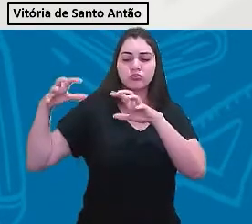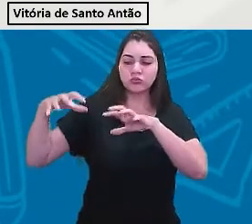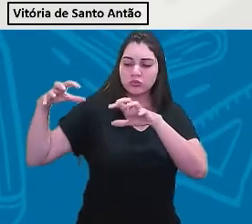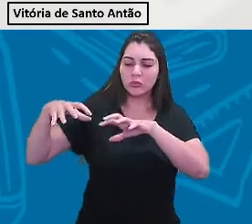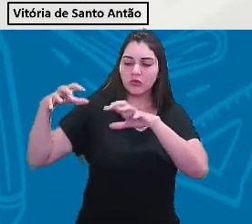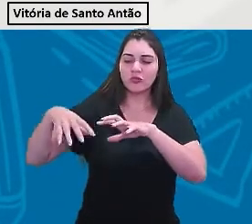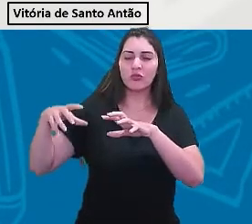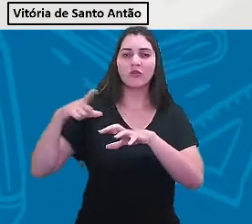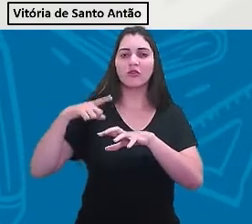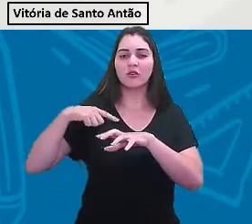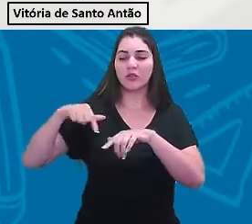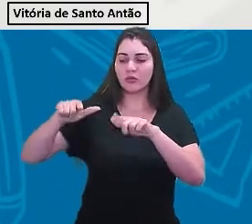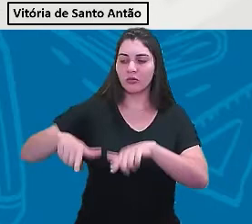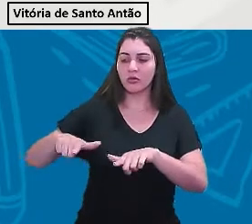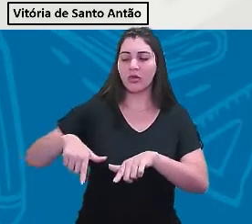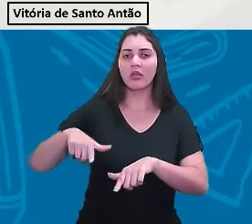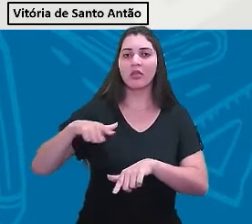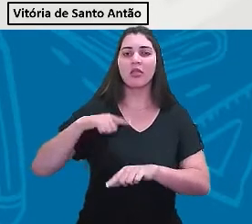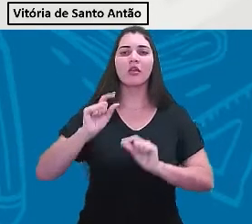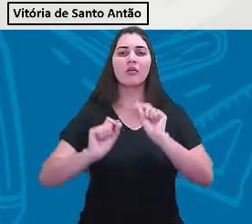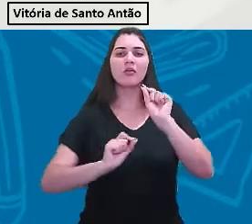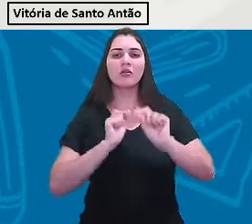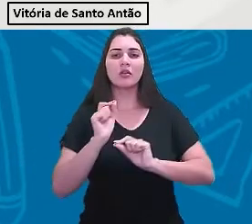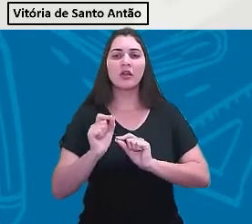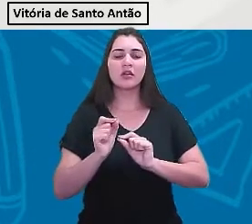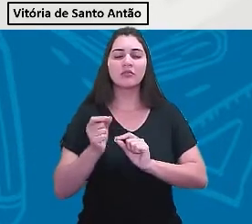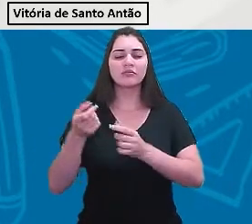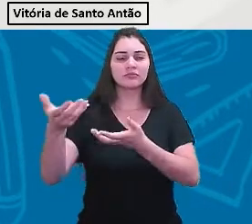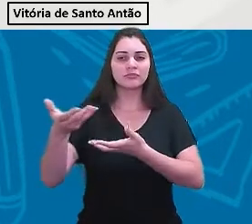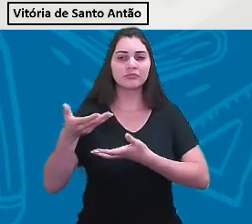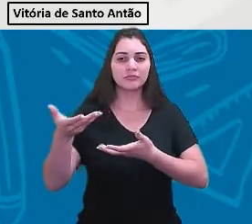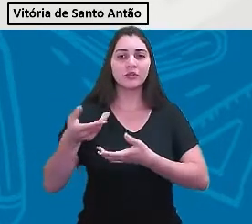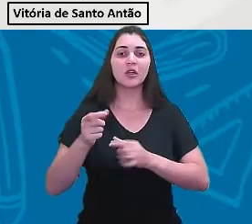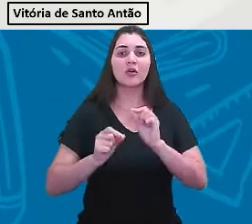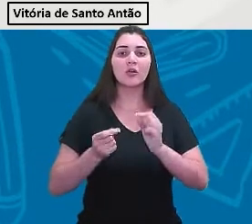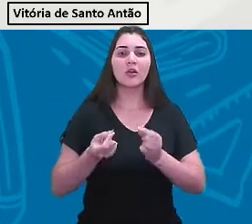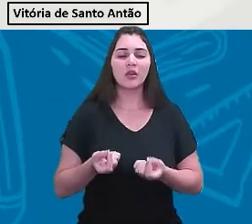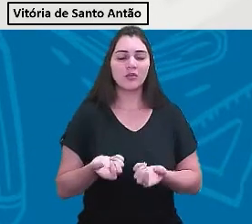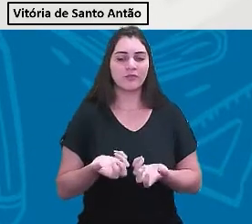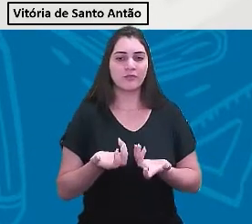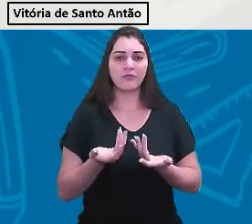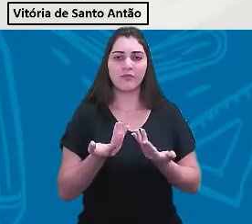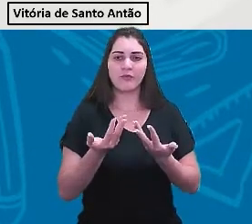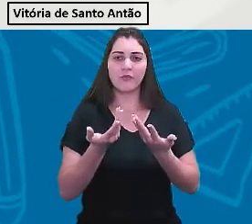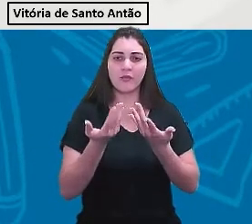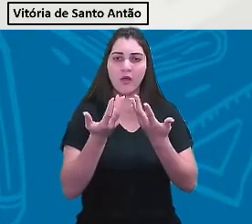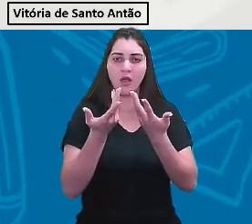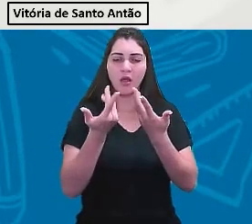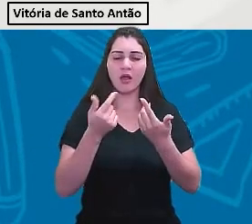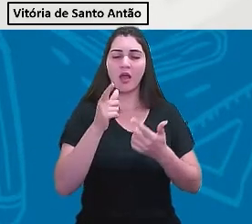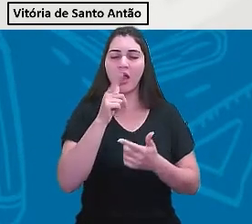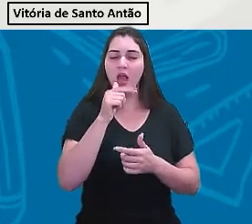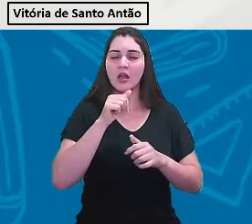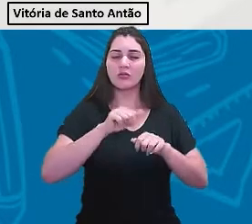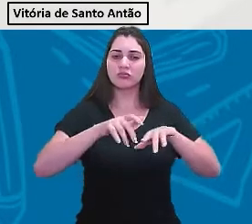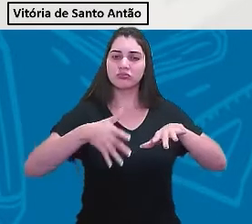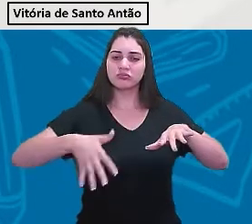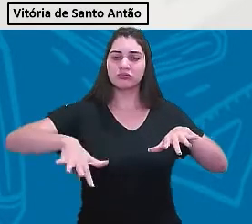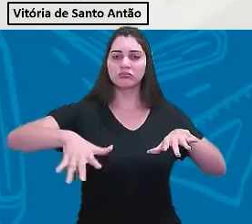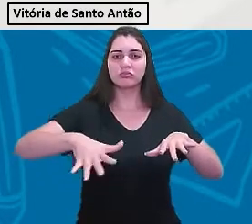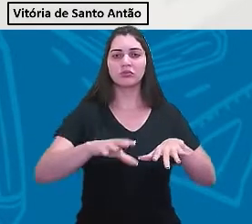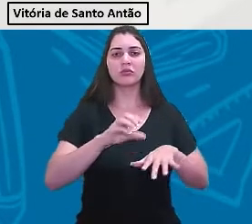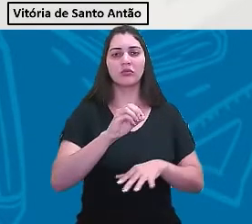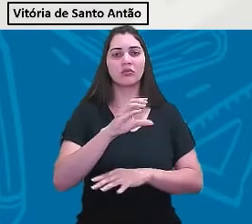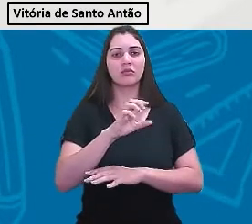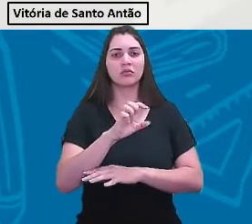né, elas são advindas, né, da evaporação lá da água do Oceano Atlântico. Tá certo? Diferentemente